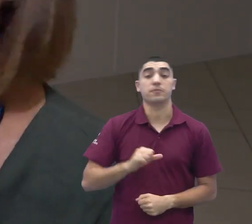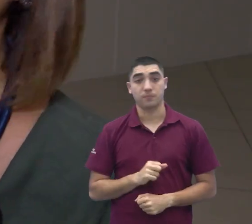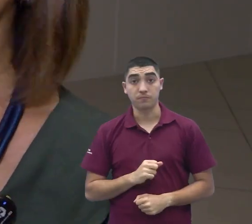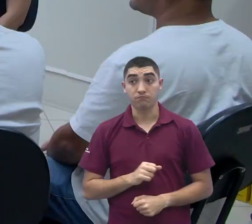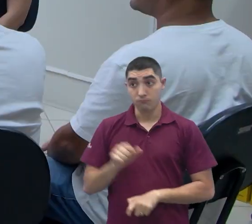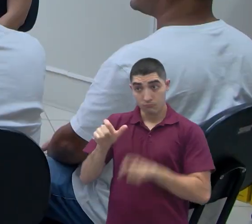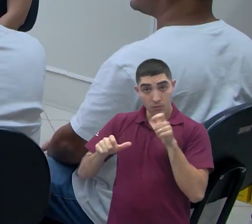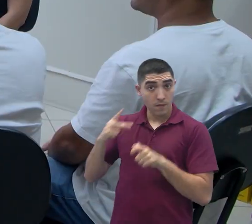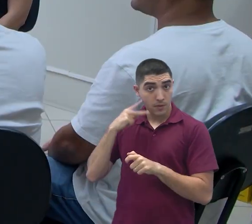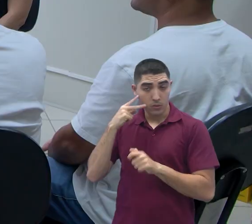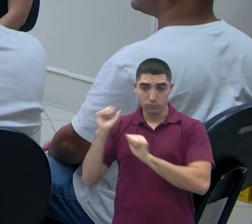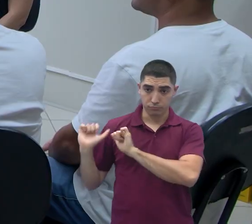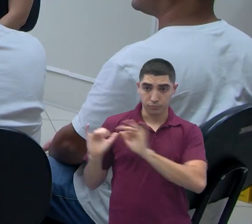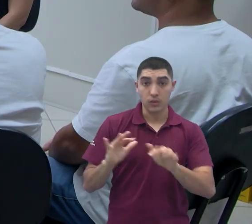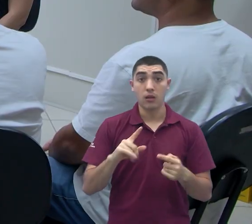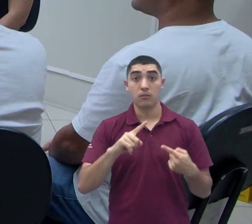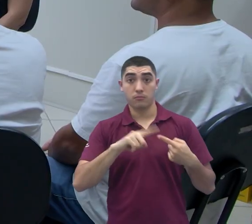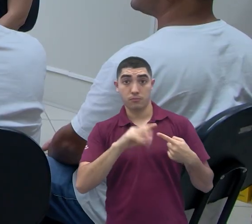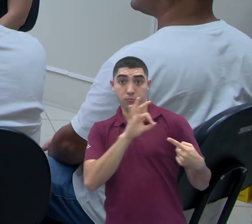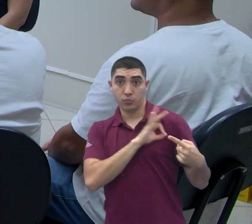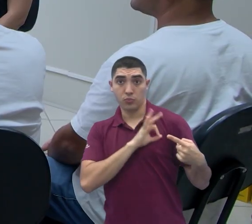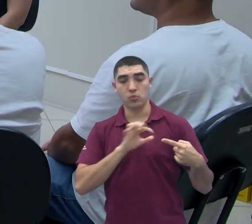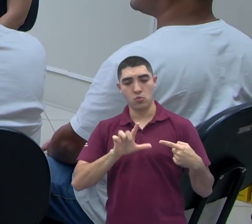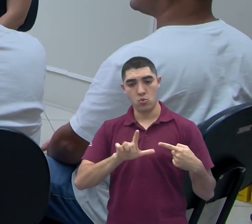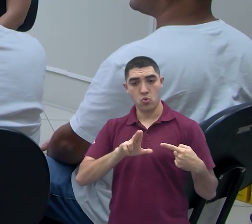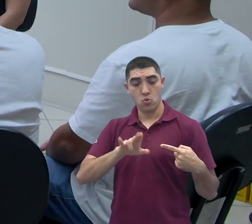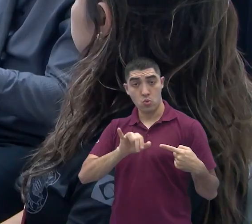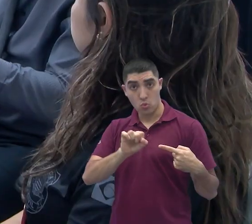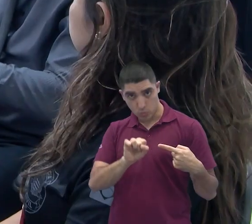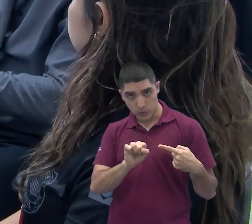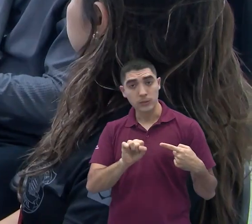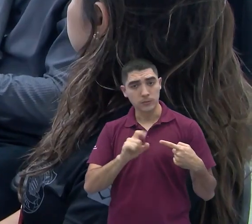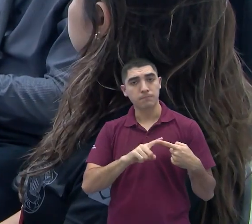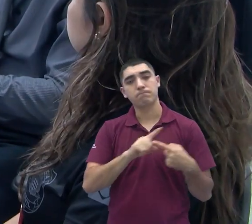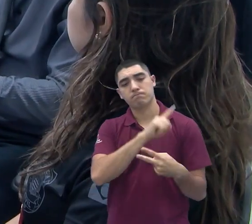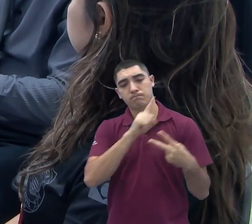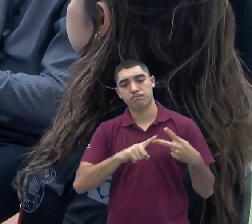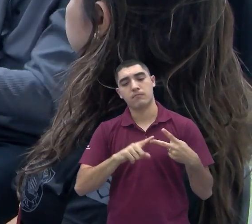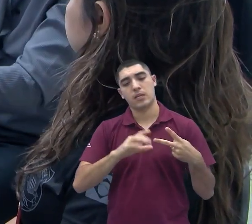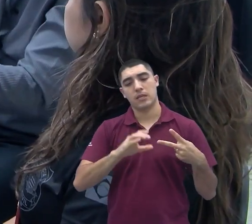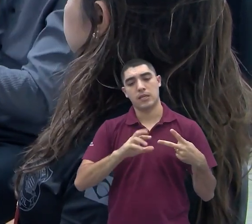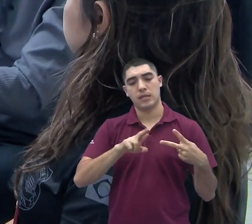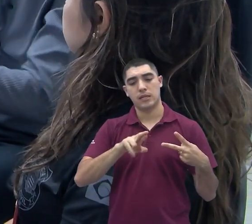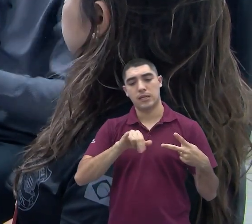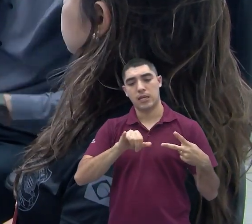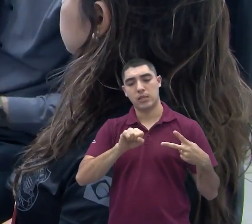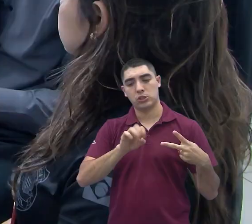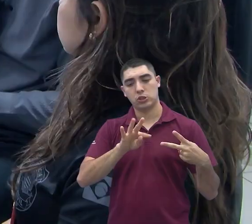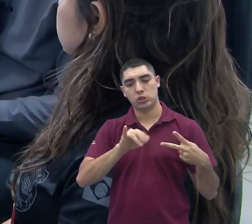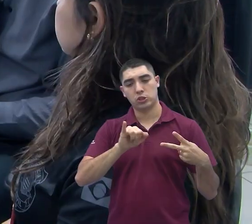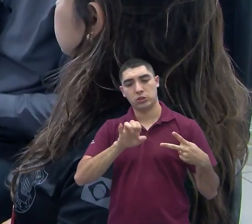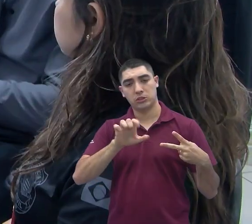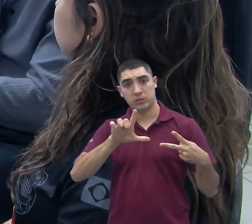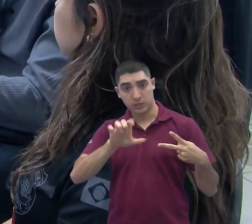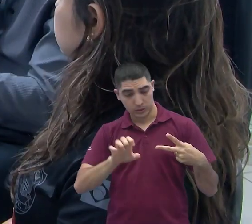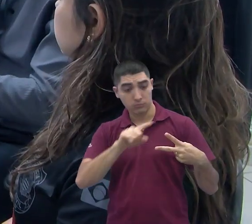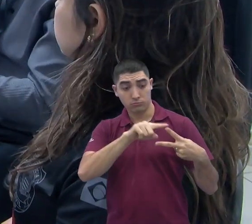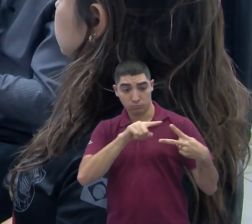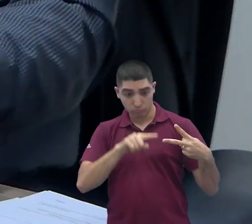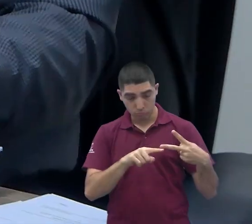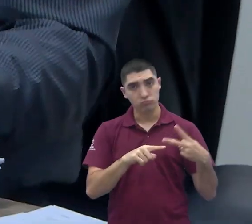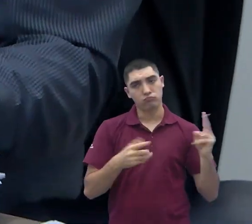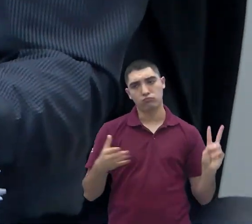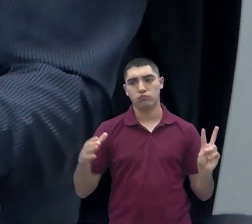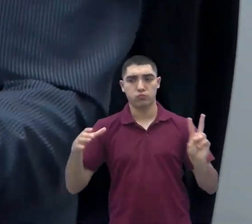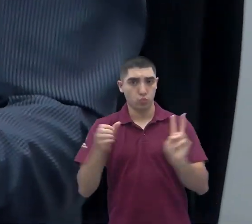de problema. Os vereadores foram recebidos pelos delegados Luiz Paulo Leite Guadanucci e Cristiele Colombo